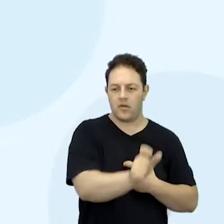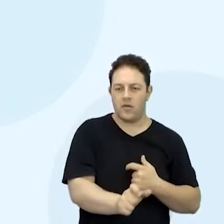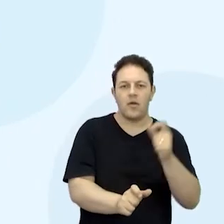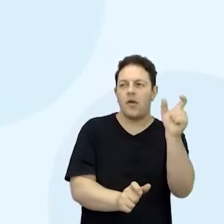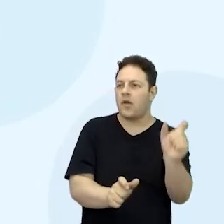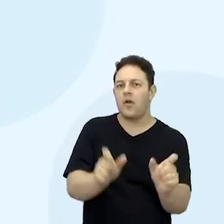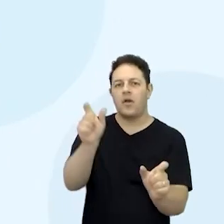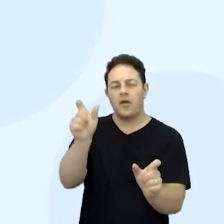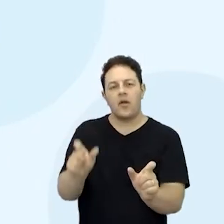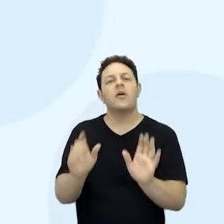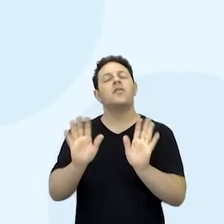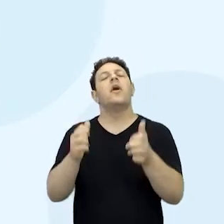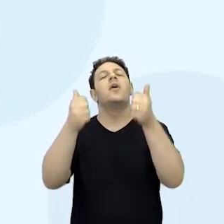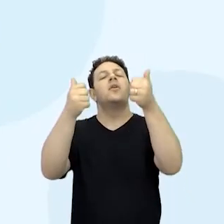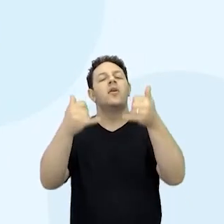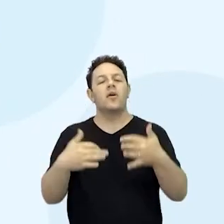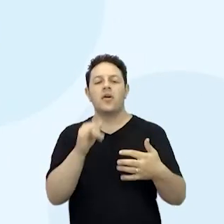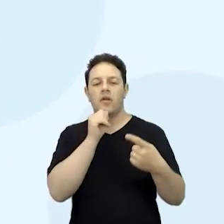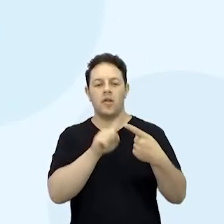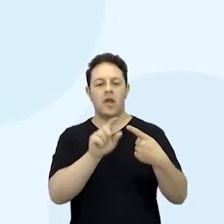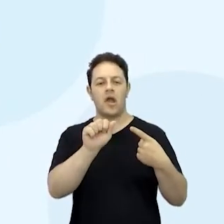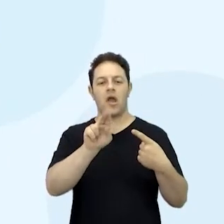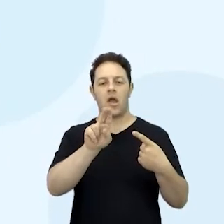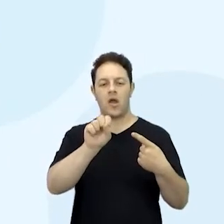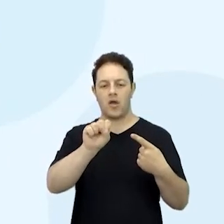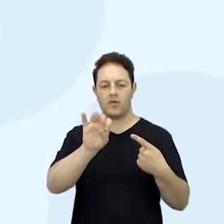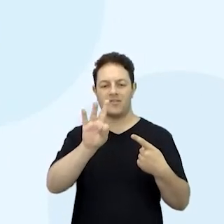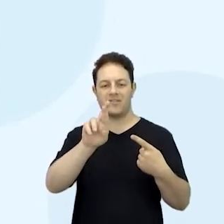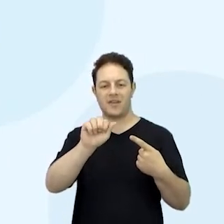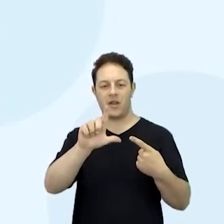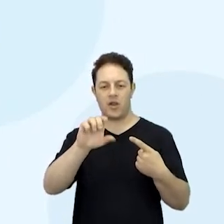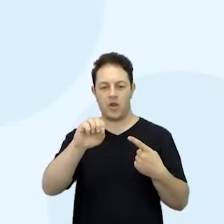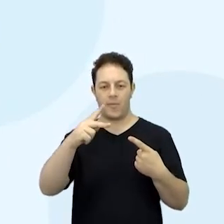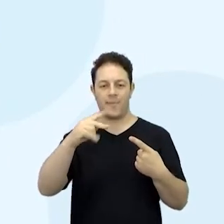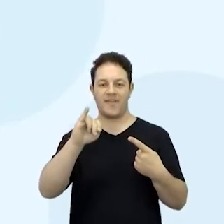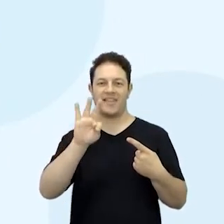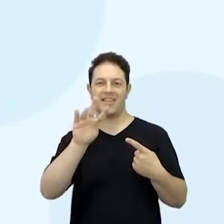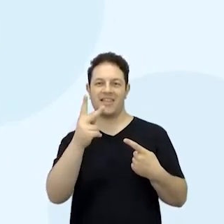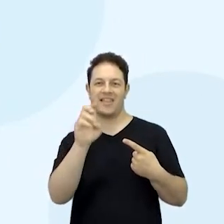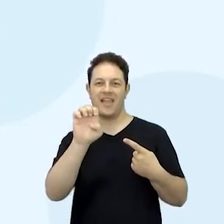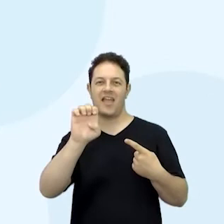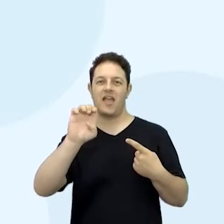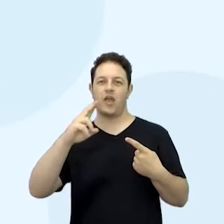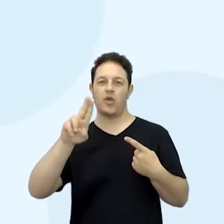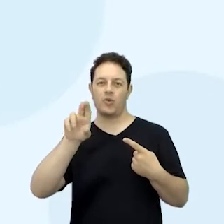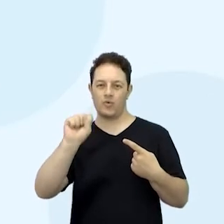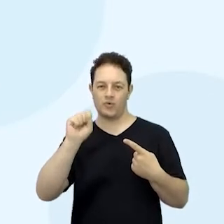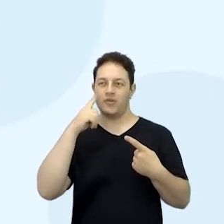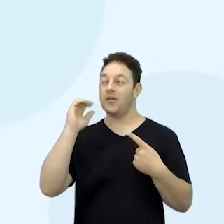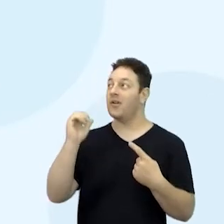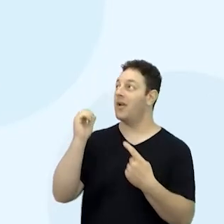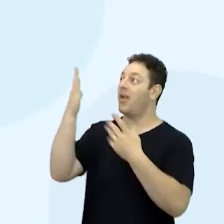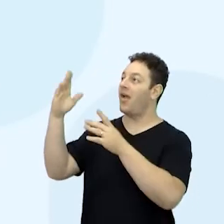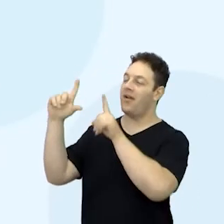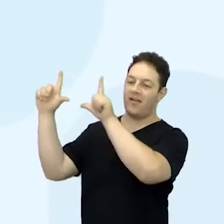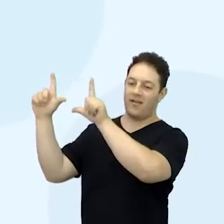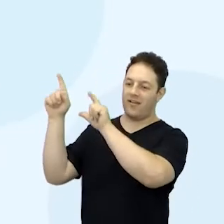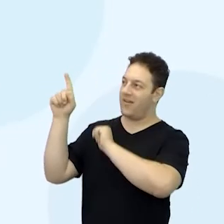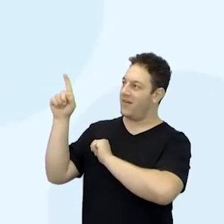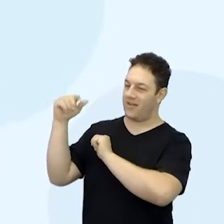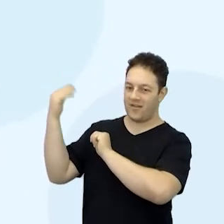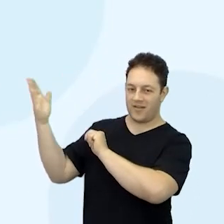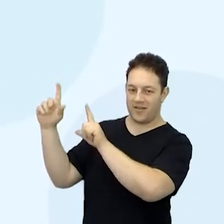né então a gente falou a respeito por exemplo do Australopithecus né o Australopithecus então que tinha ali uma